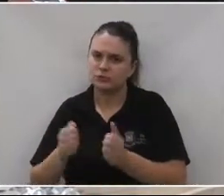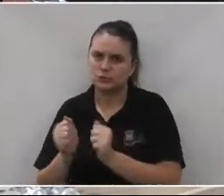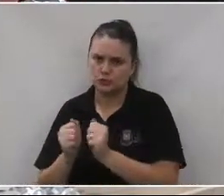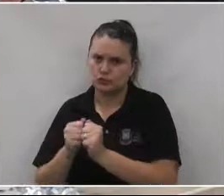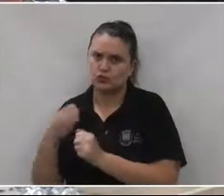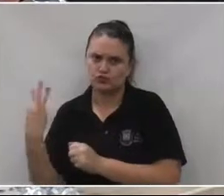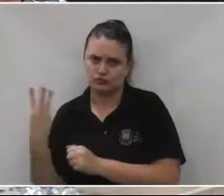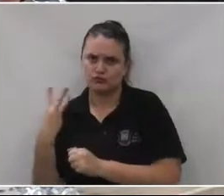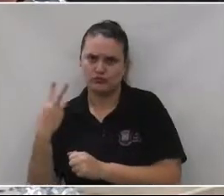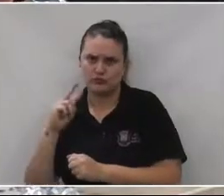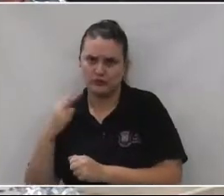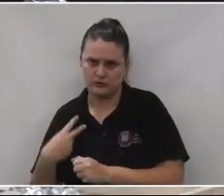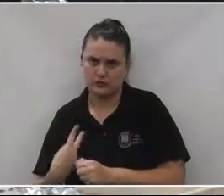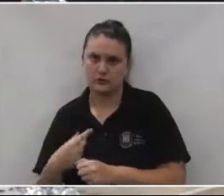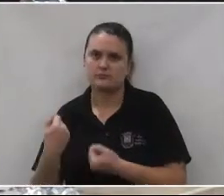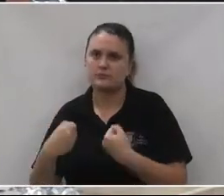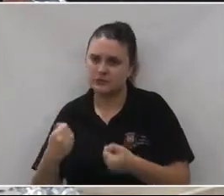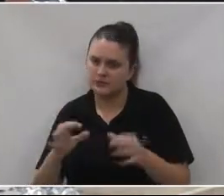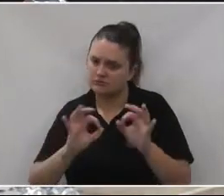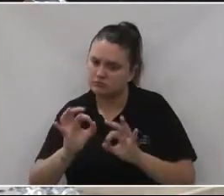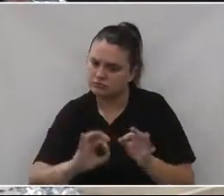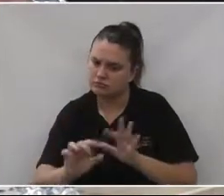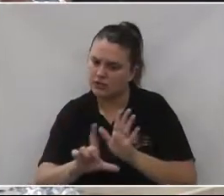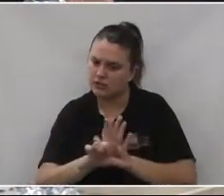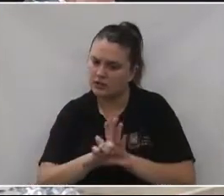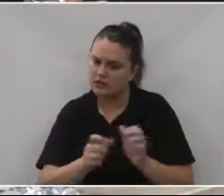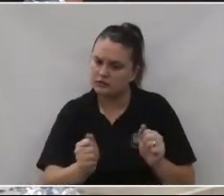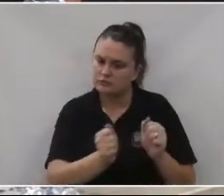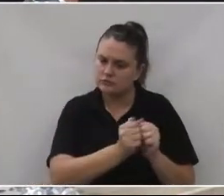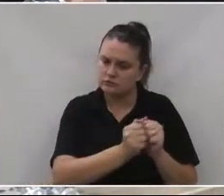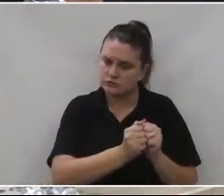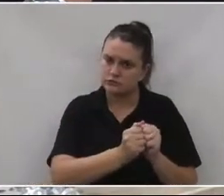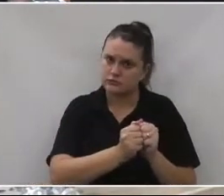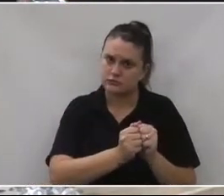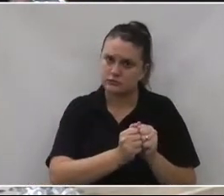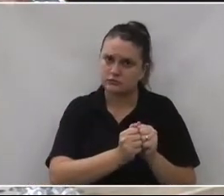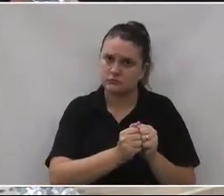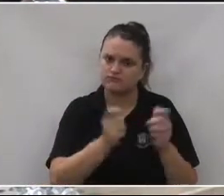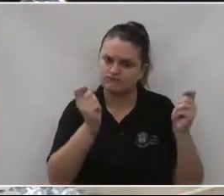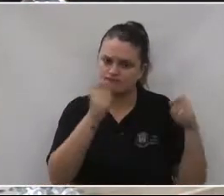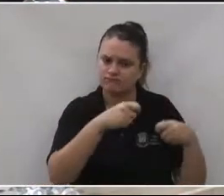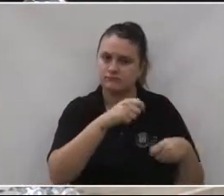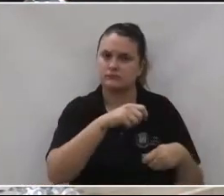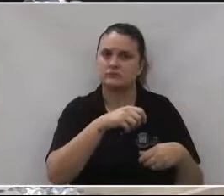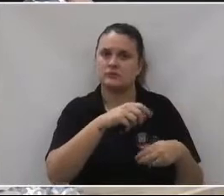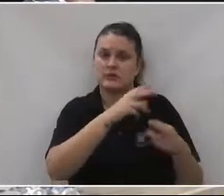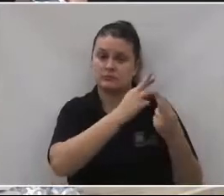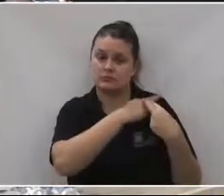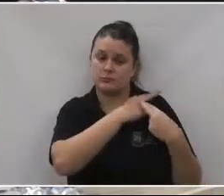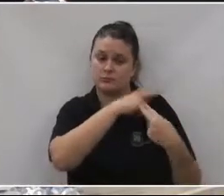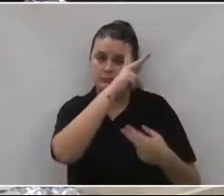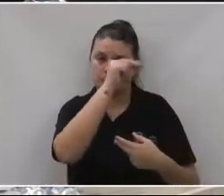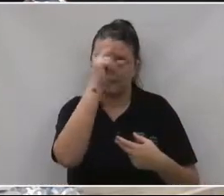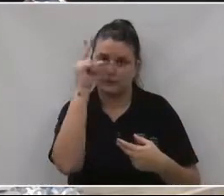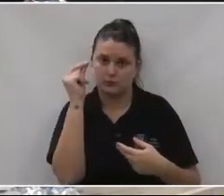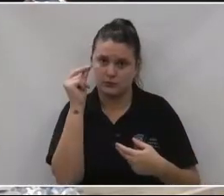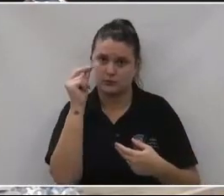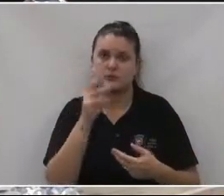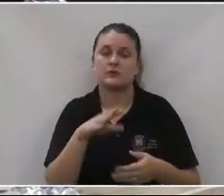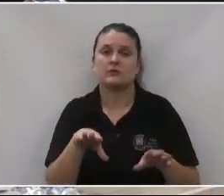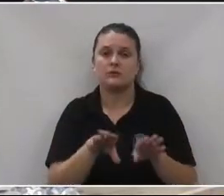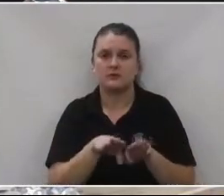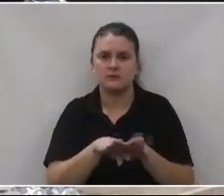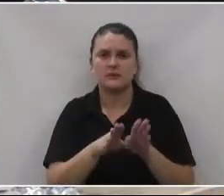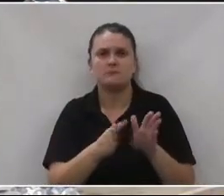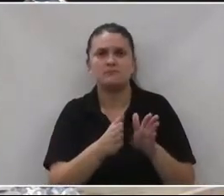para que seja elaborada essa lei junto com ela é de competência do executivo é também